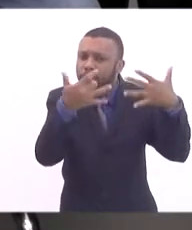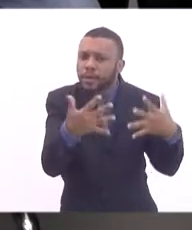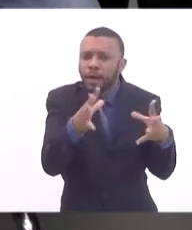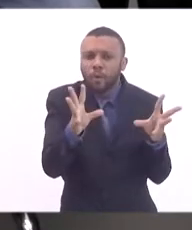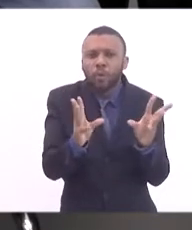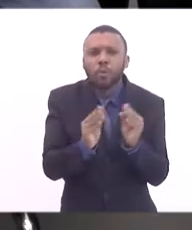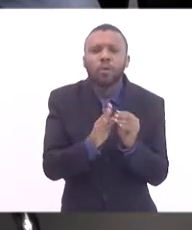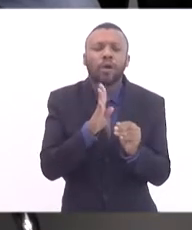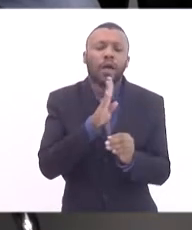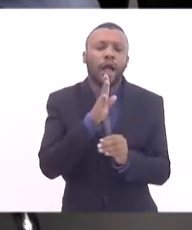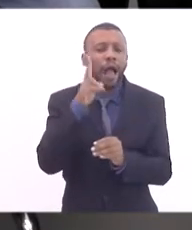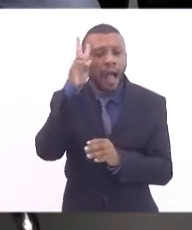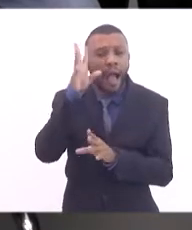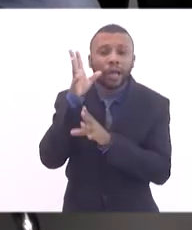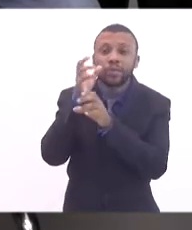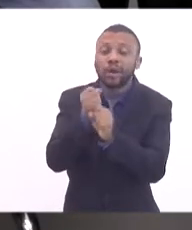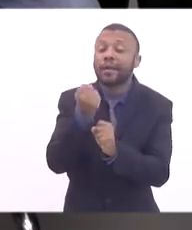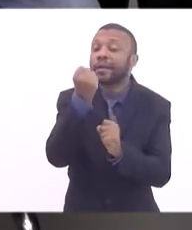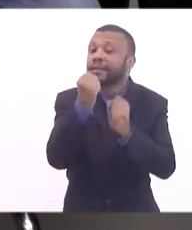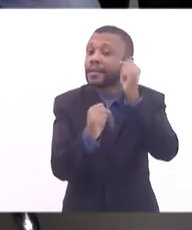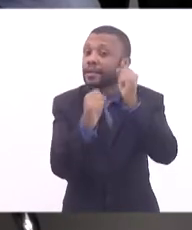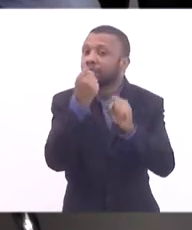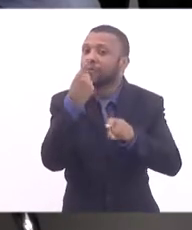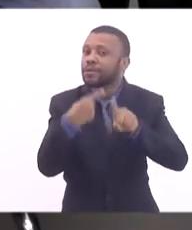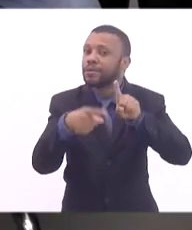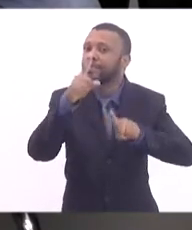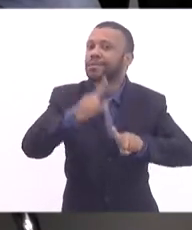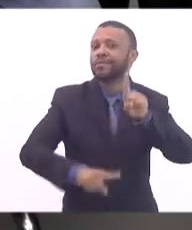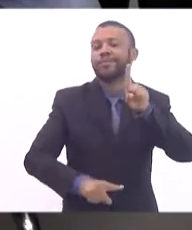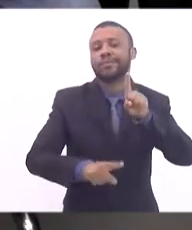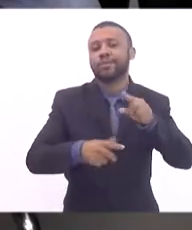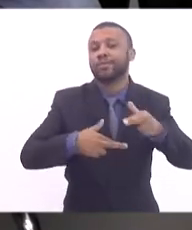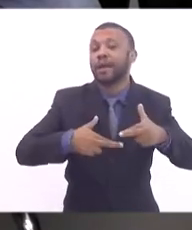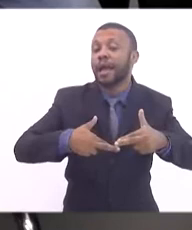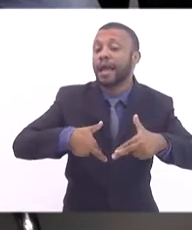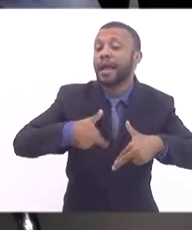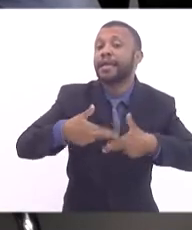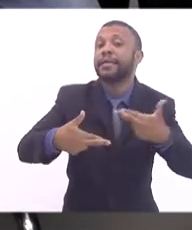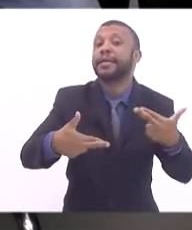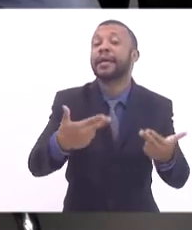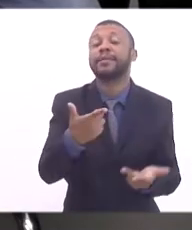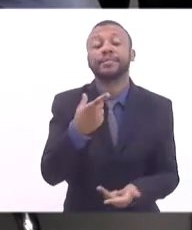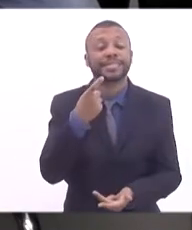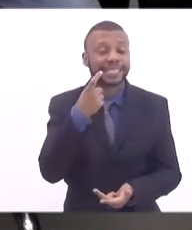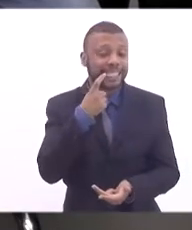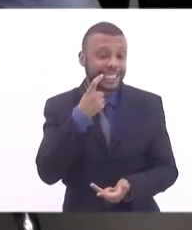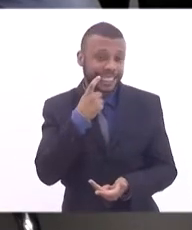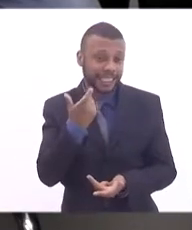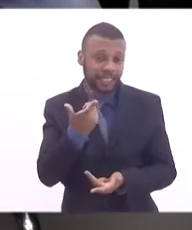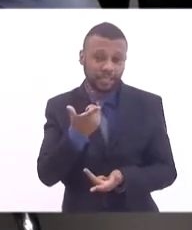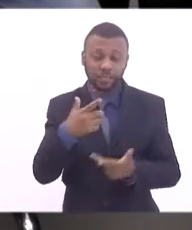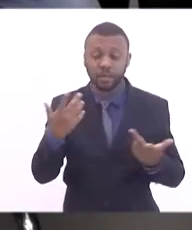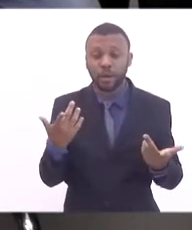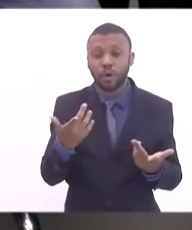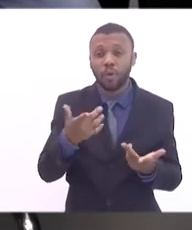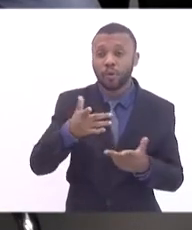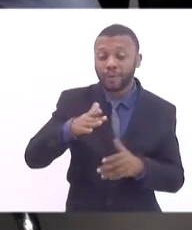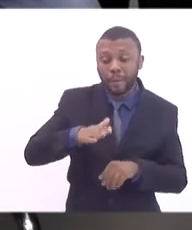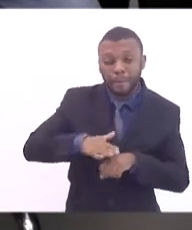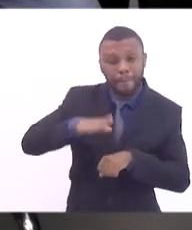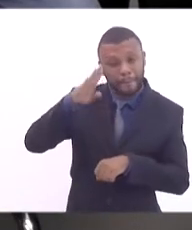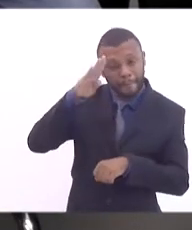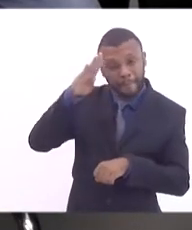a história da indústria de transformação de plástico né na verdade o que que eu acho que mais motiva